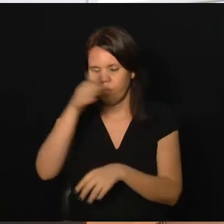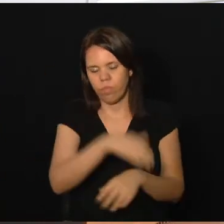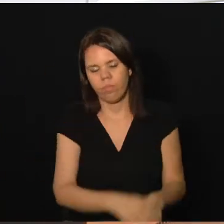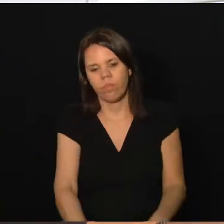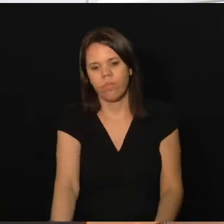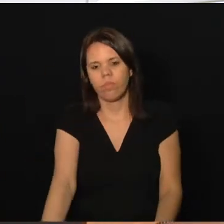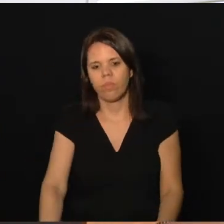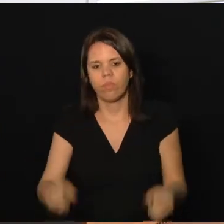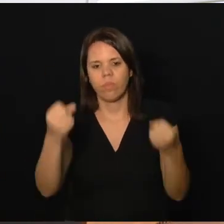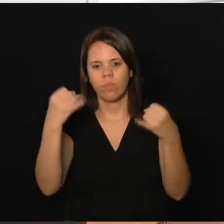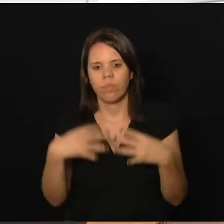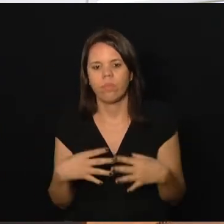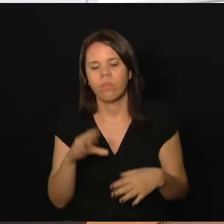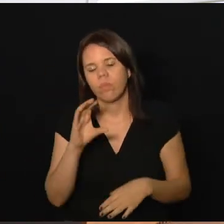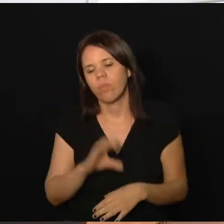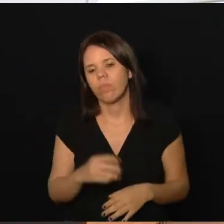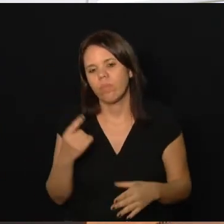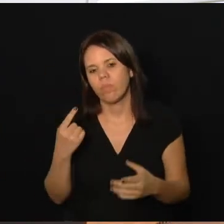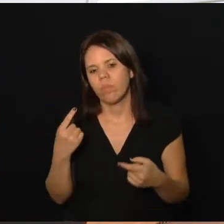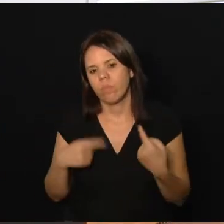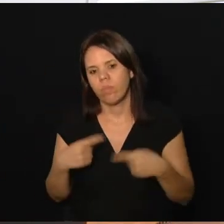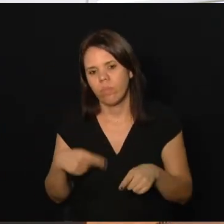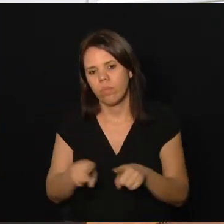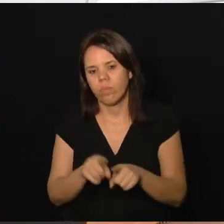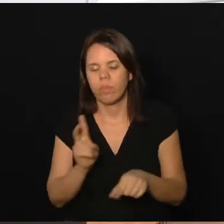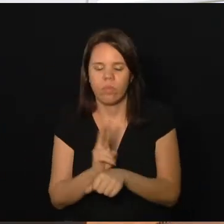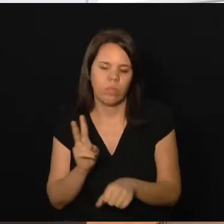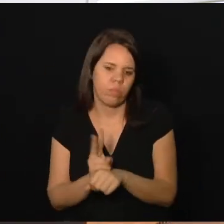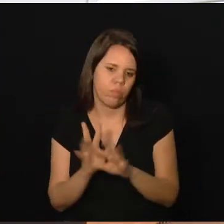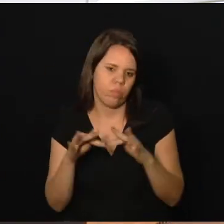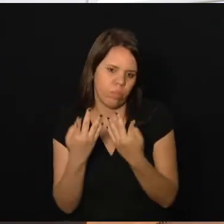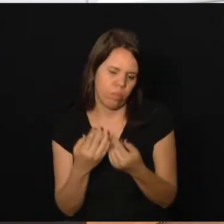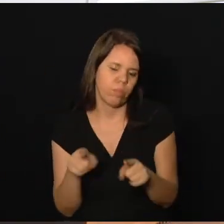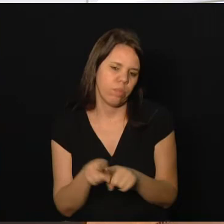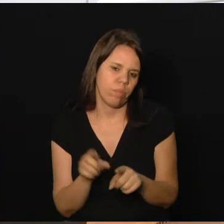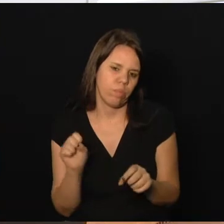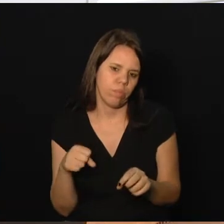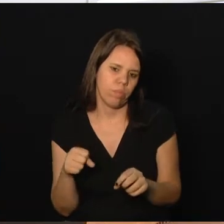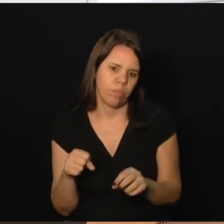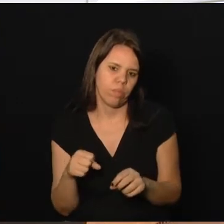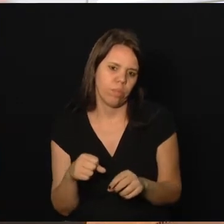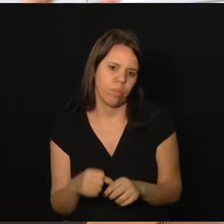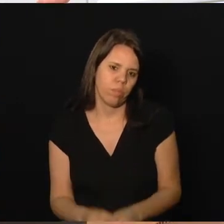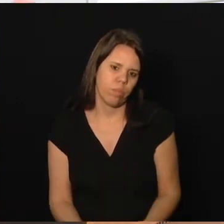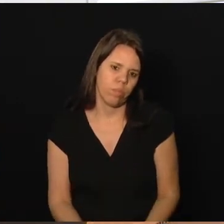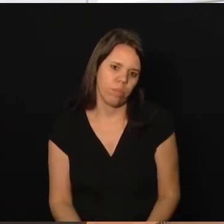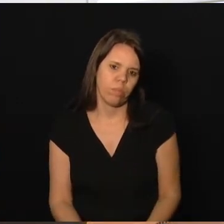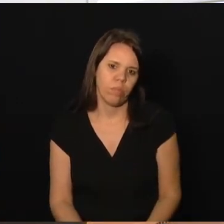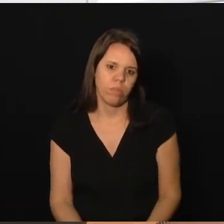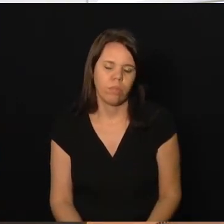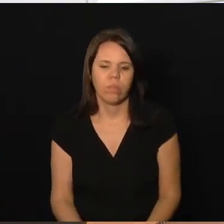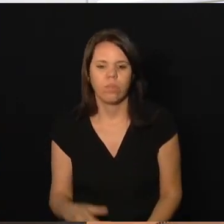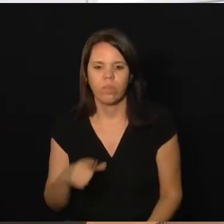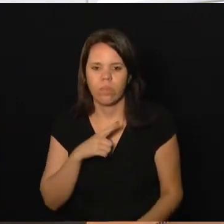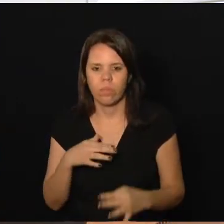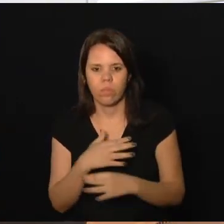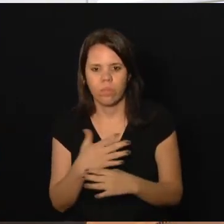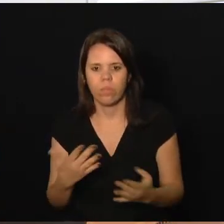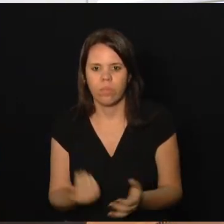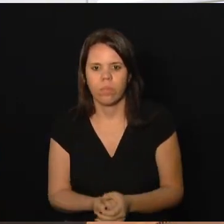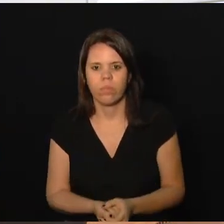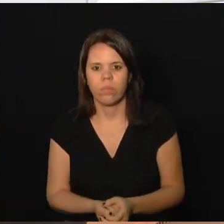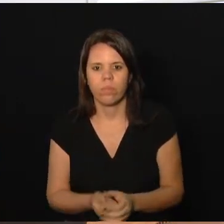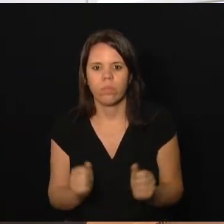cidadão político, né? Nós precisamos cuidar da nossa casa e a nossa casa-cidade, né?